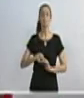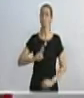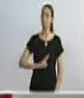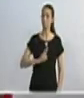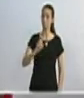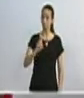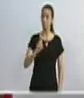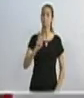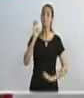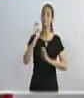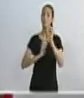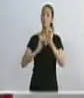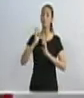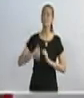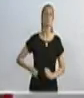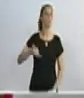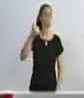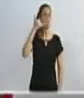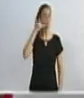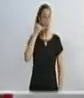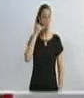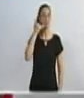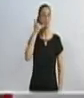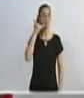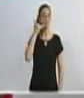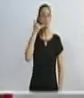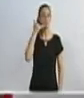das operadoras de telefonia